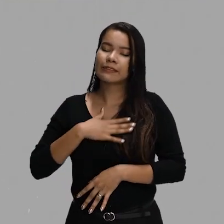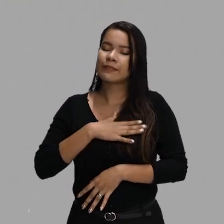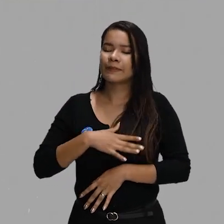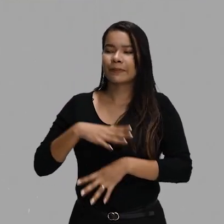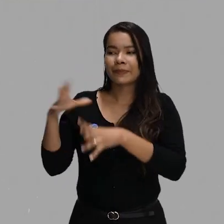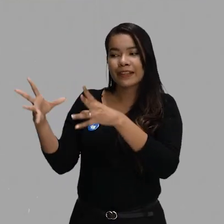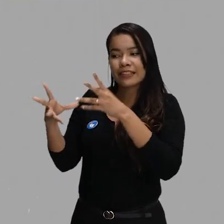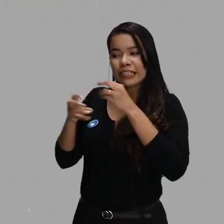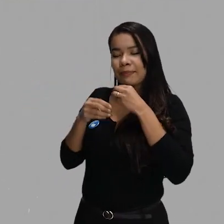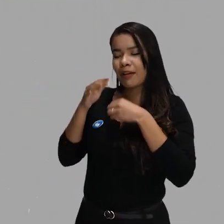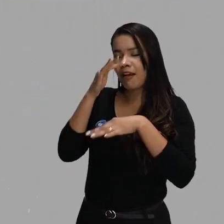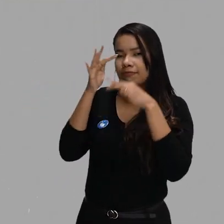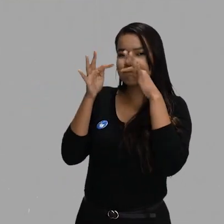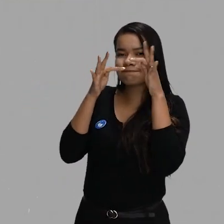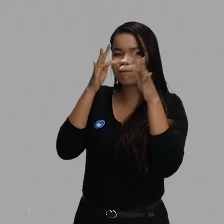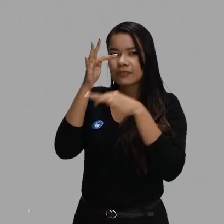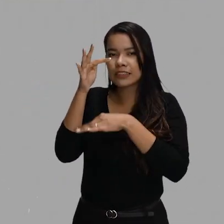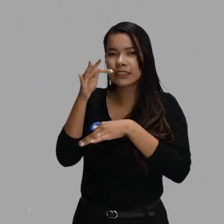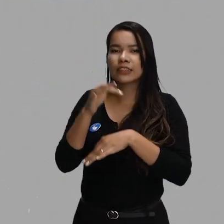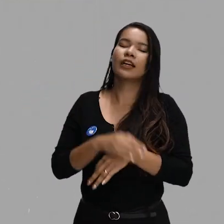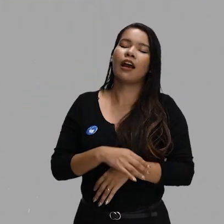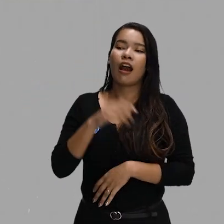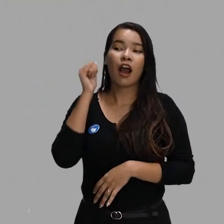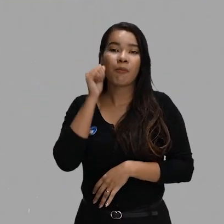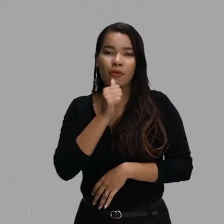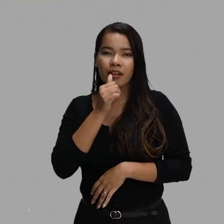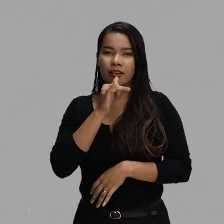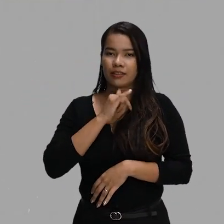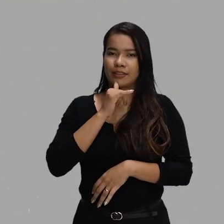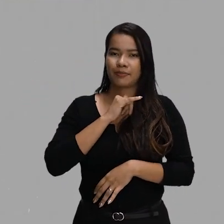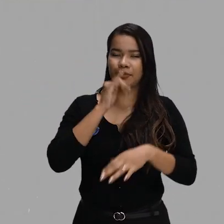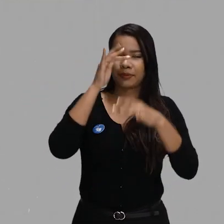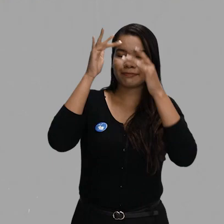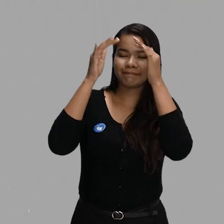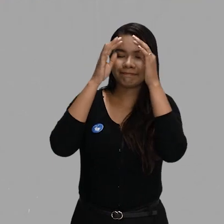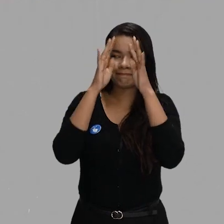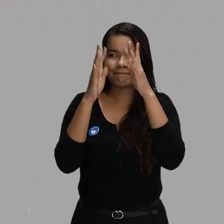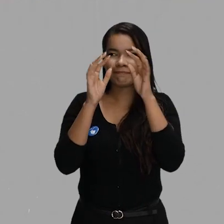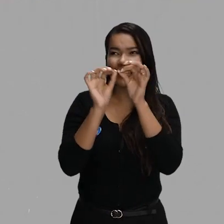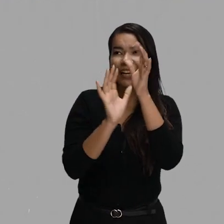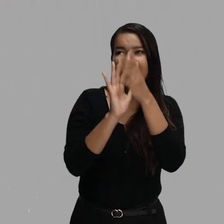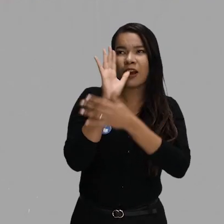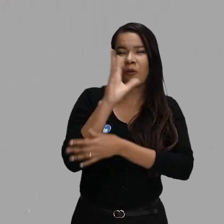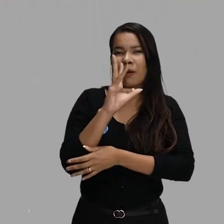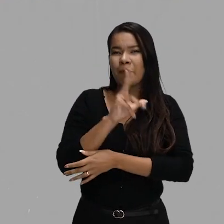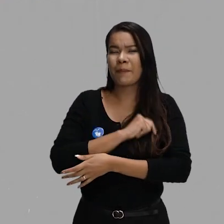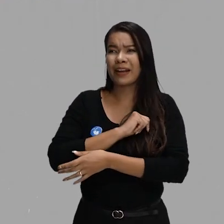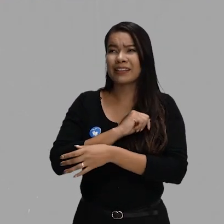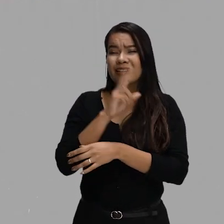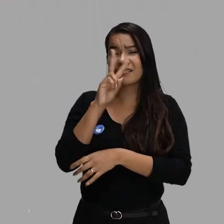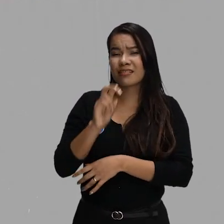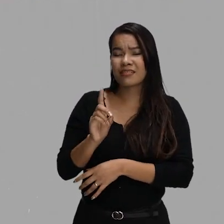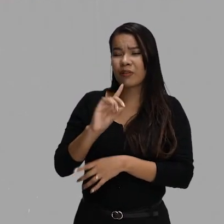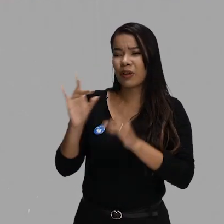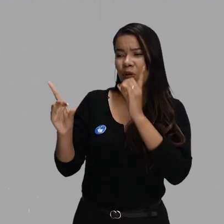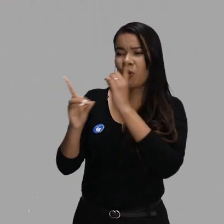quando a mulher, por exemplo, idealiza o amado e às vezes a gente não encontra a pessoa do jeito que a gente quer,